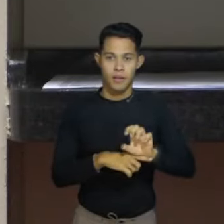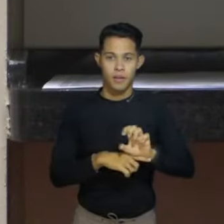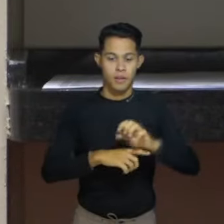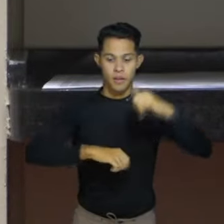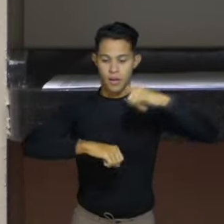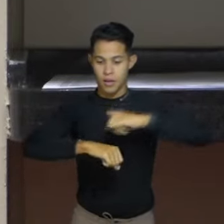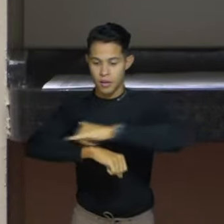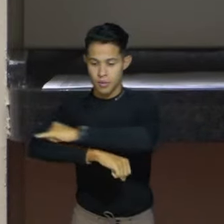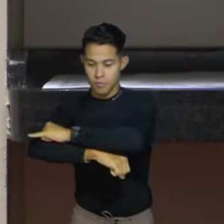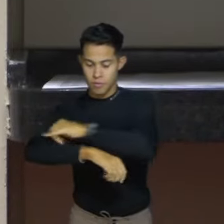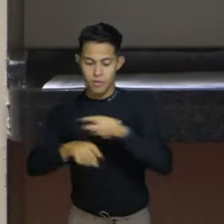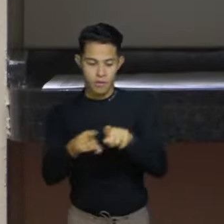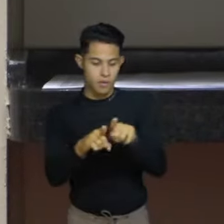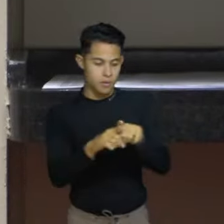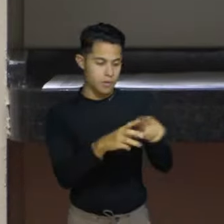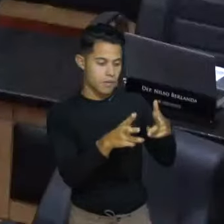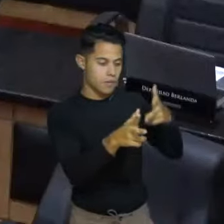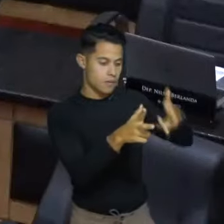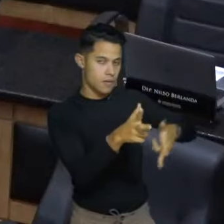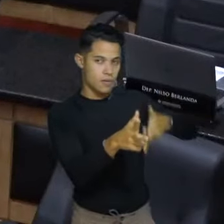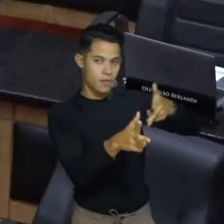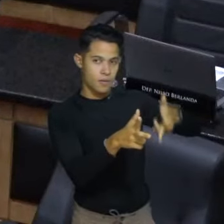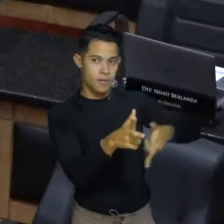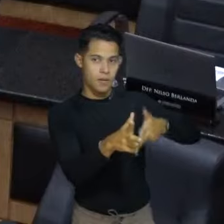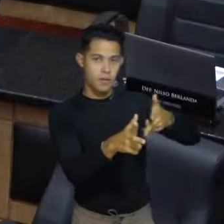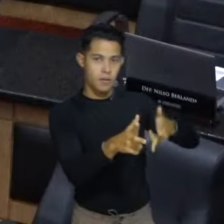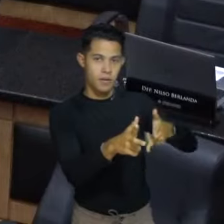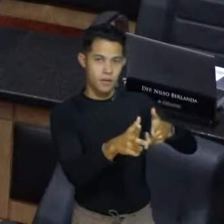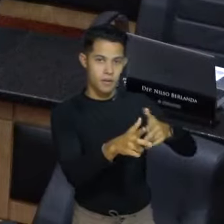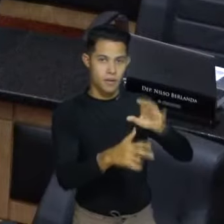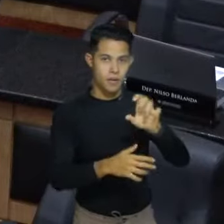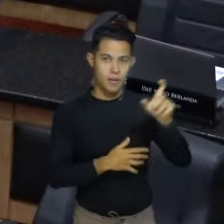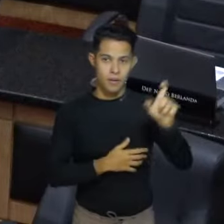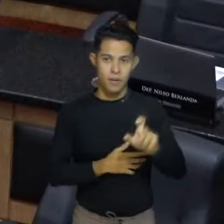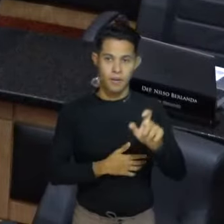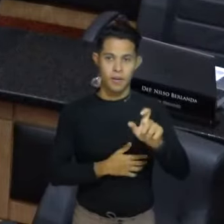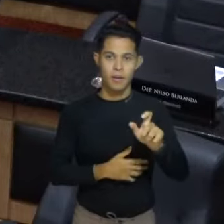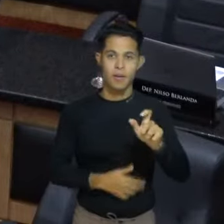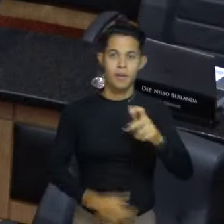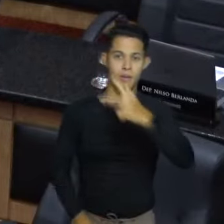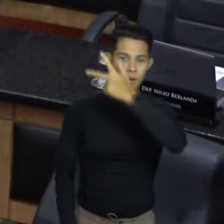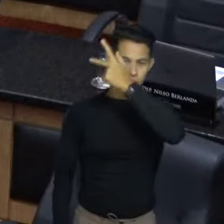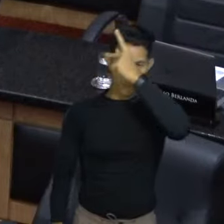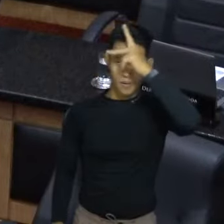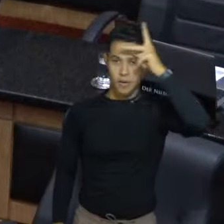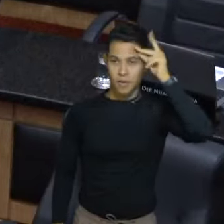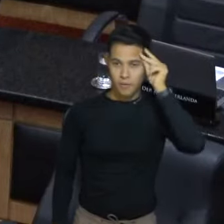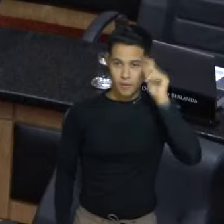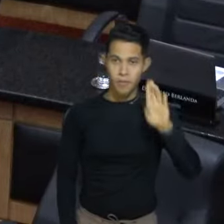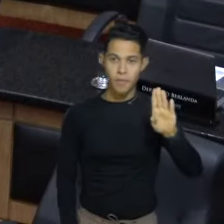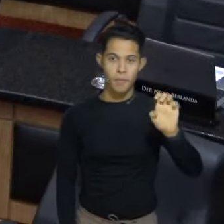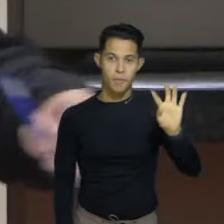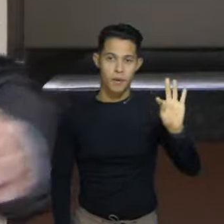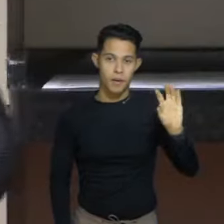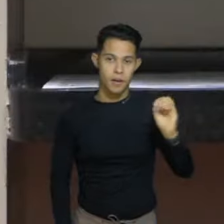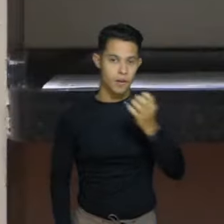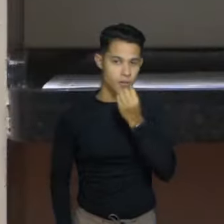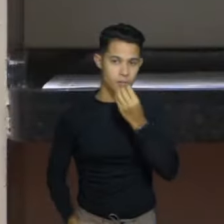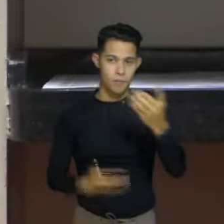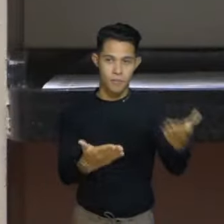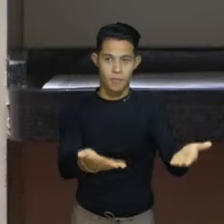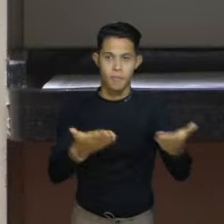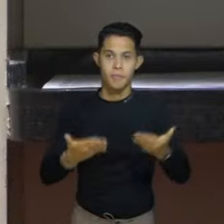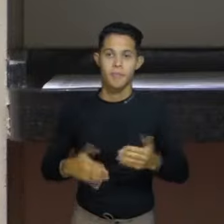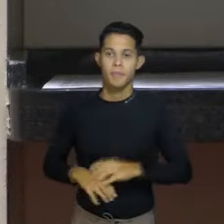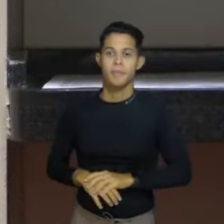e ferrovias ex-prefeito Beto Martins seja bem-vindo pelo tempo queé